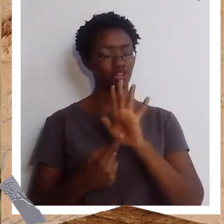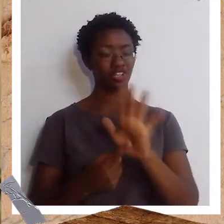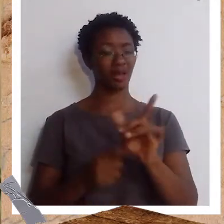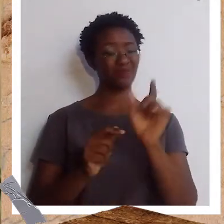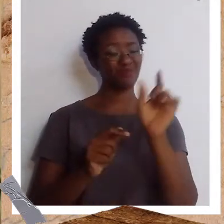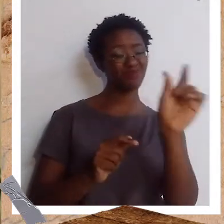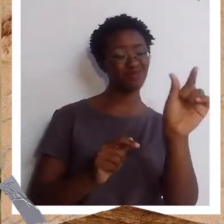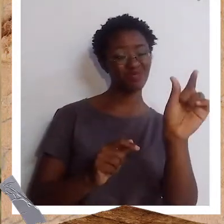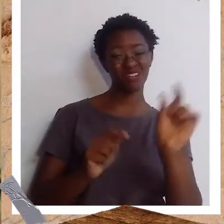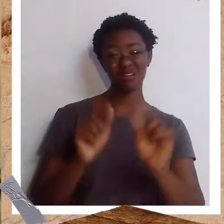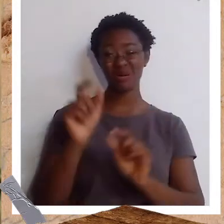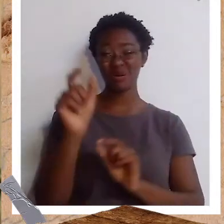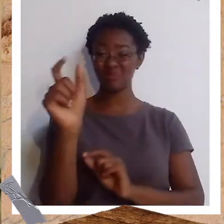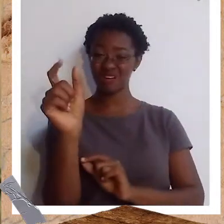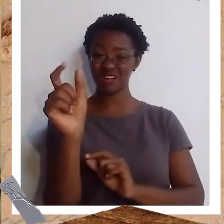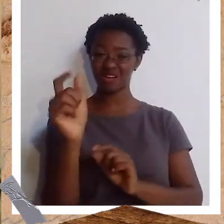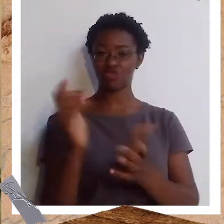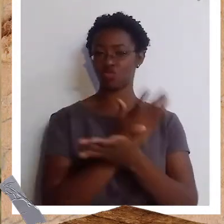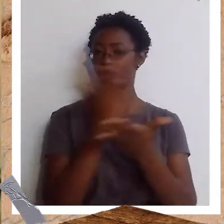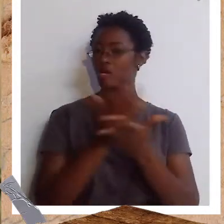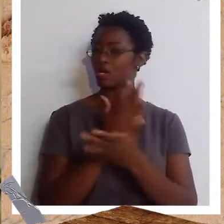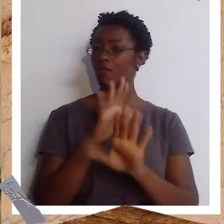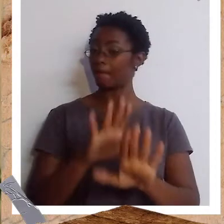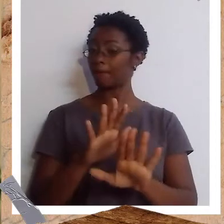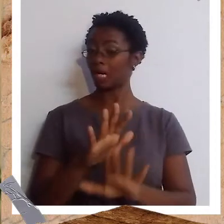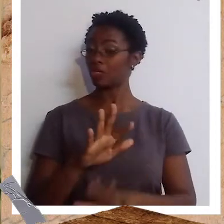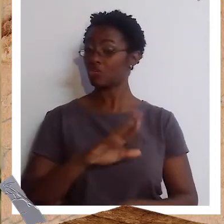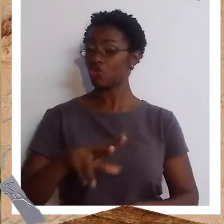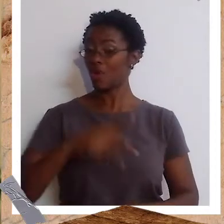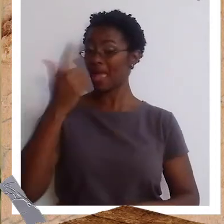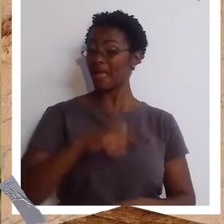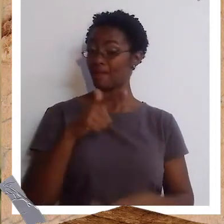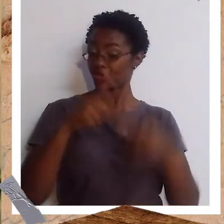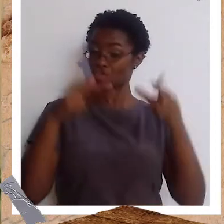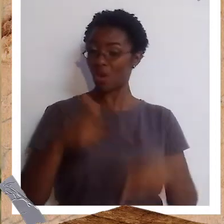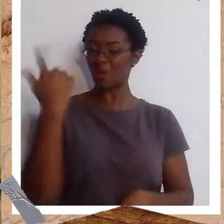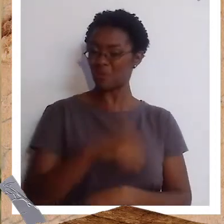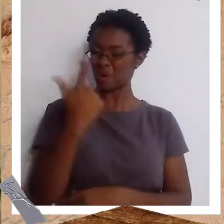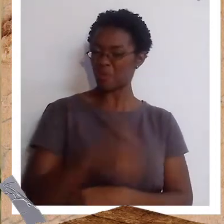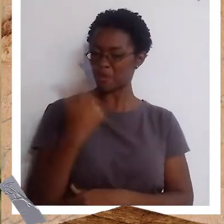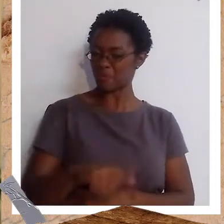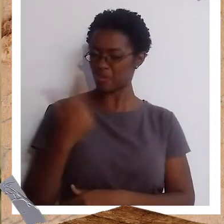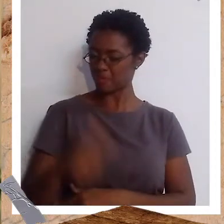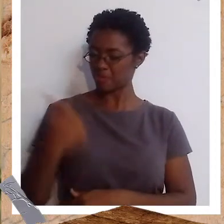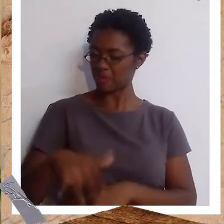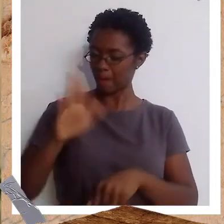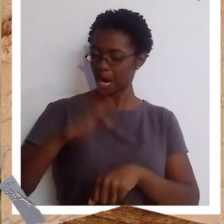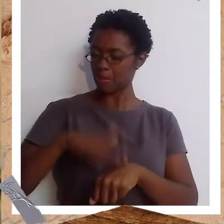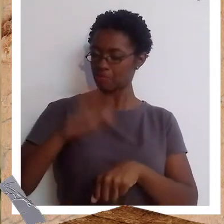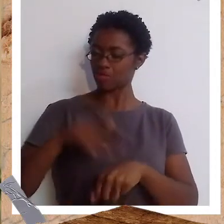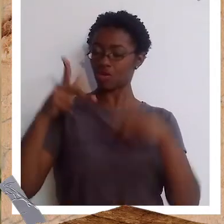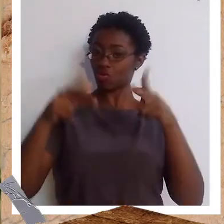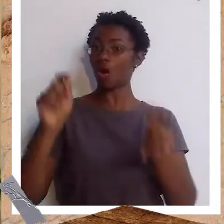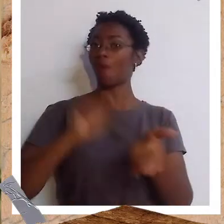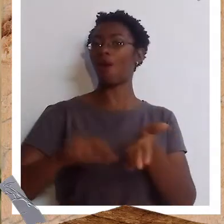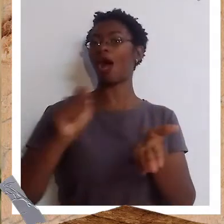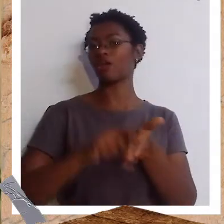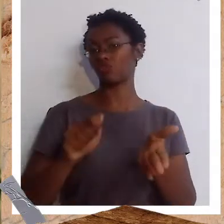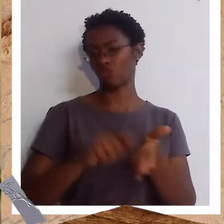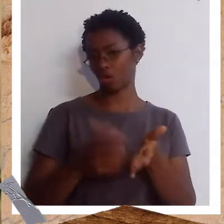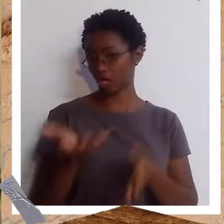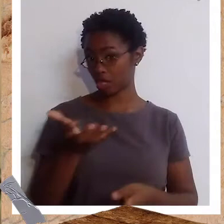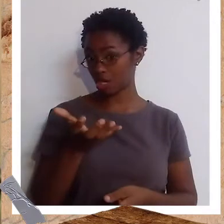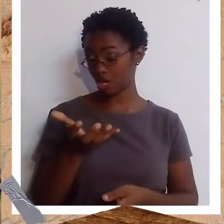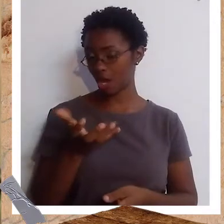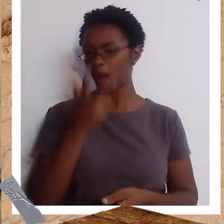não com a recorrência que a autora pediu, obviamente o projeto estético dela é modificado. E o amarelo aparece